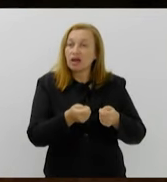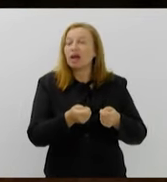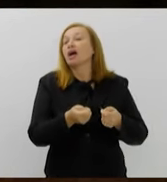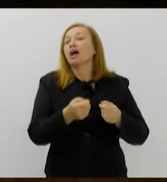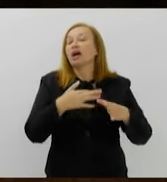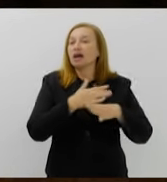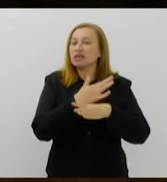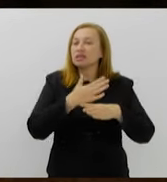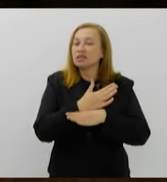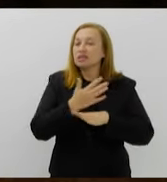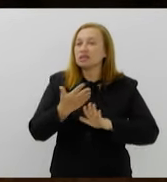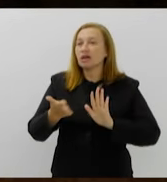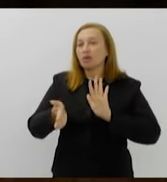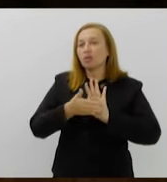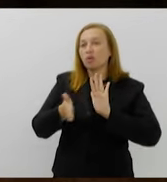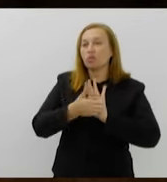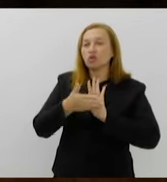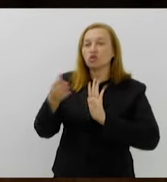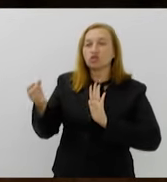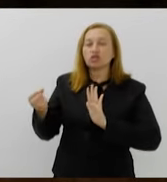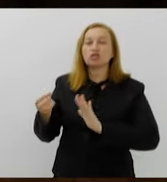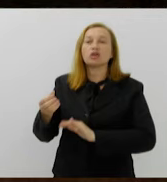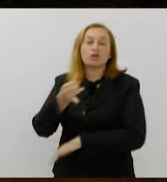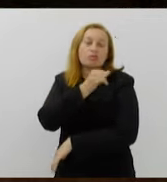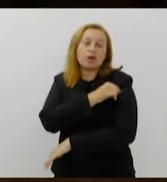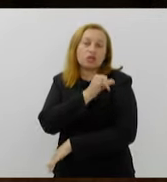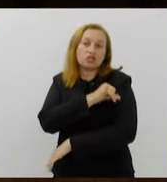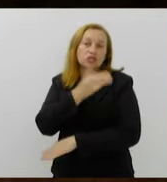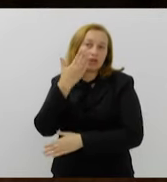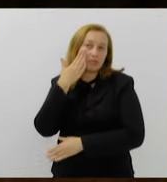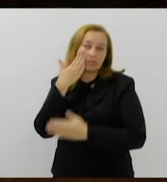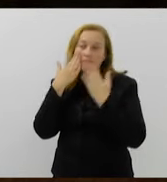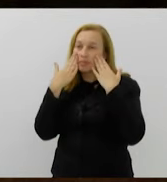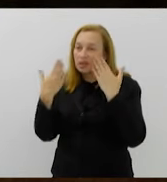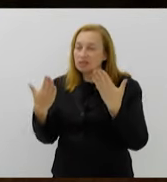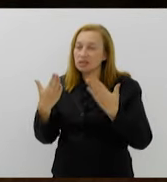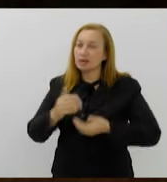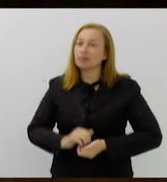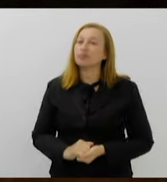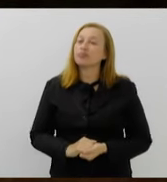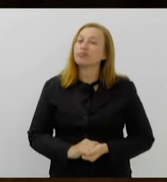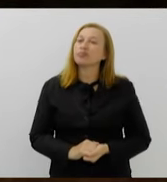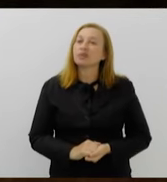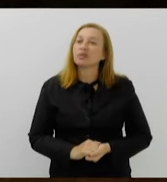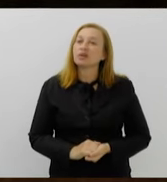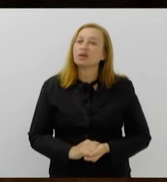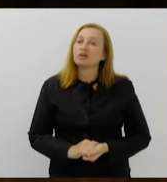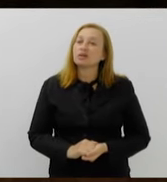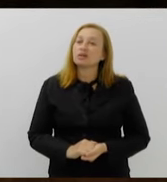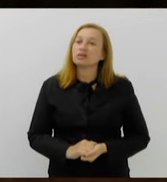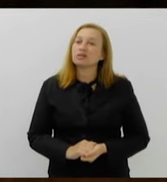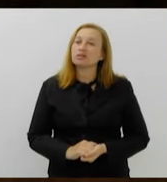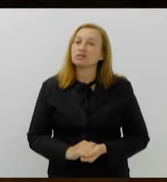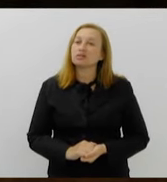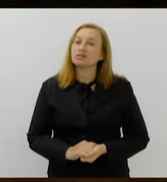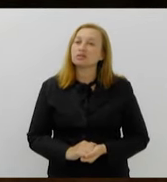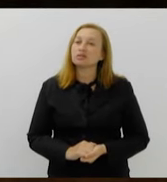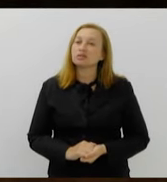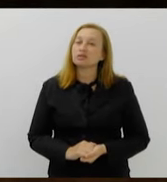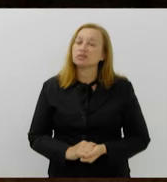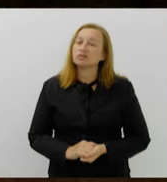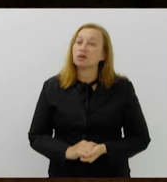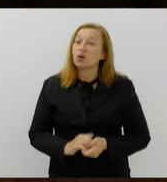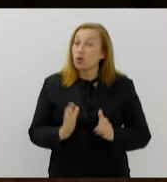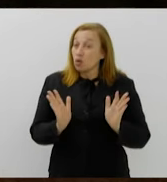apresentar propostas para o Rio de Janeiro Mais especificamente no que tange a esse cidadão que